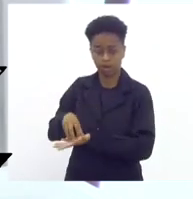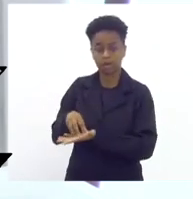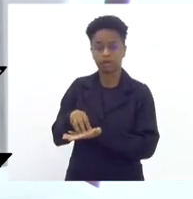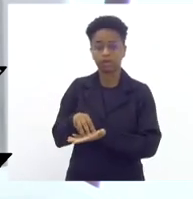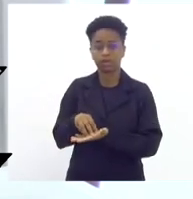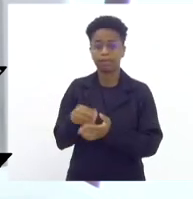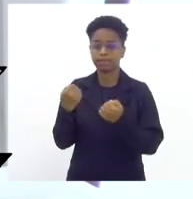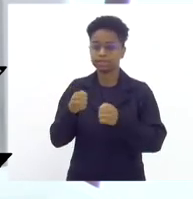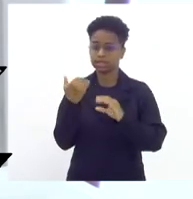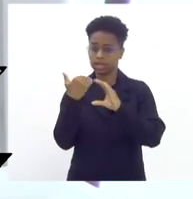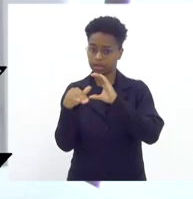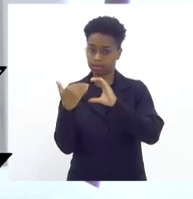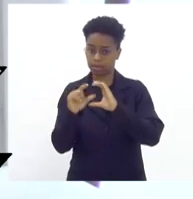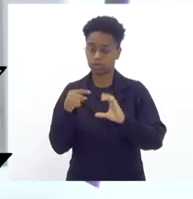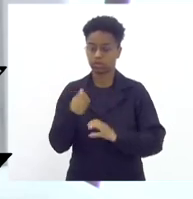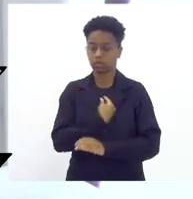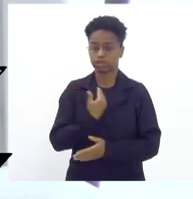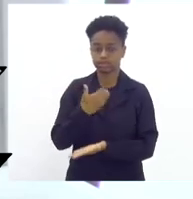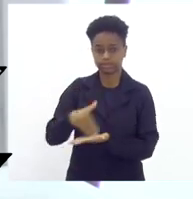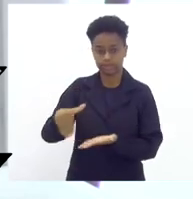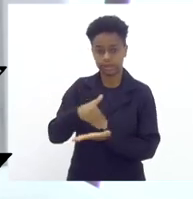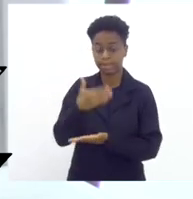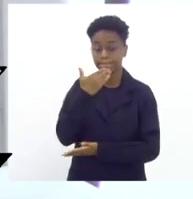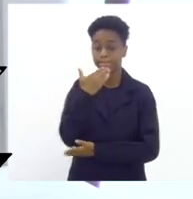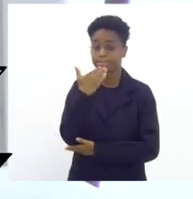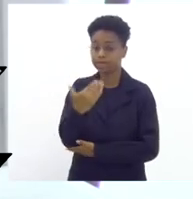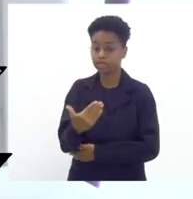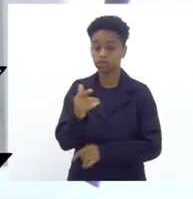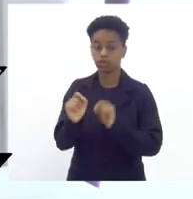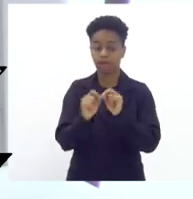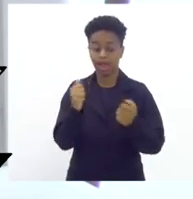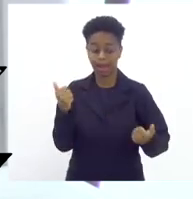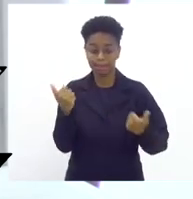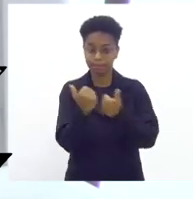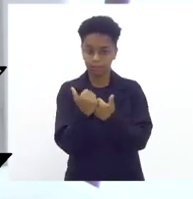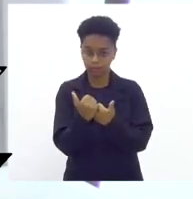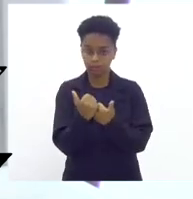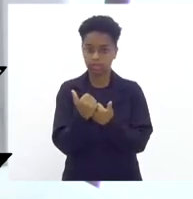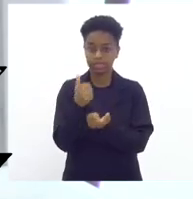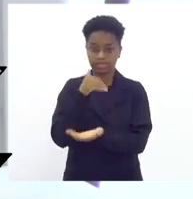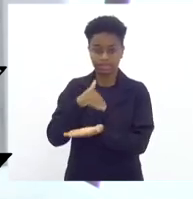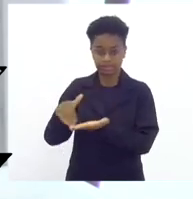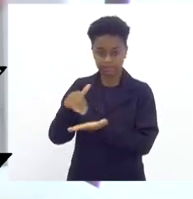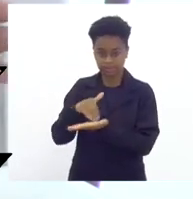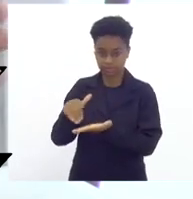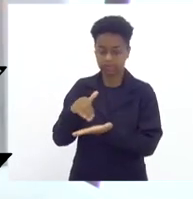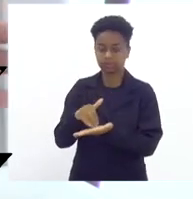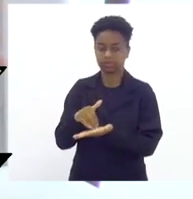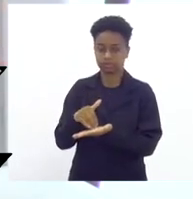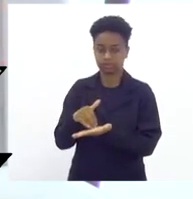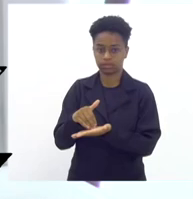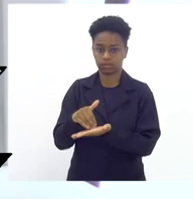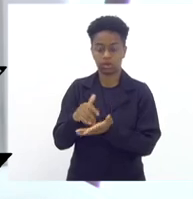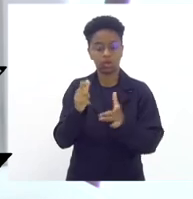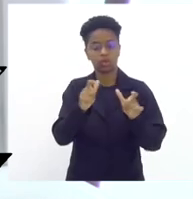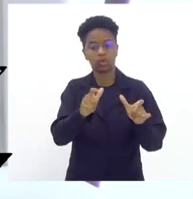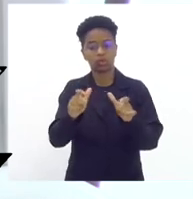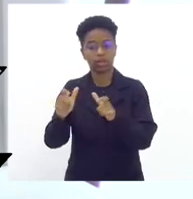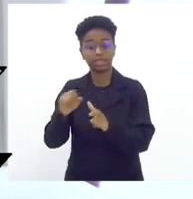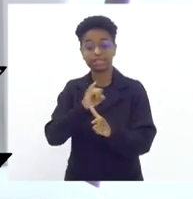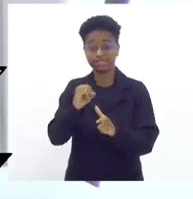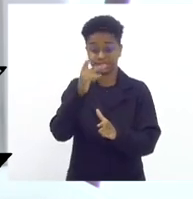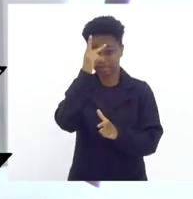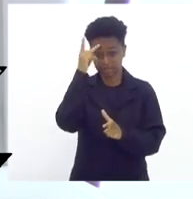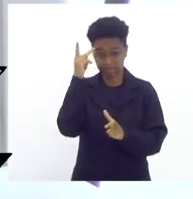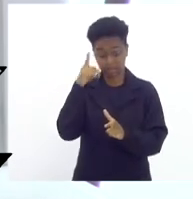e-mail lá para nossa secretaria solicitando o apoio da secretaria nos locais onde tem os